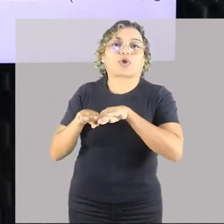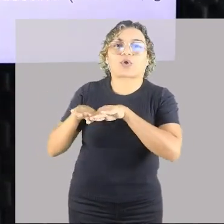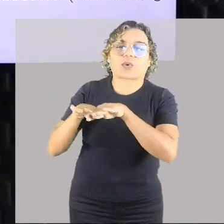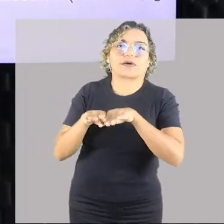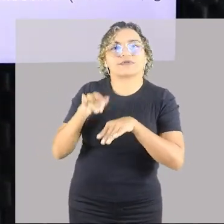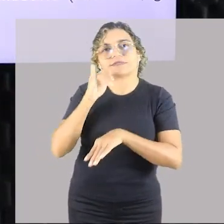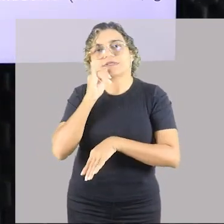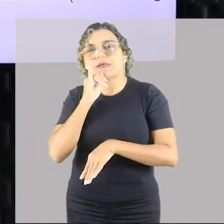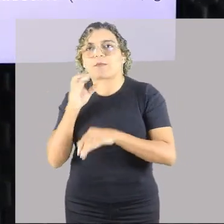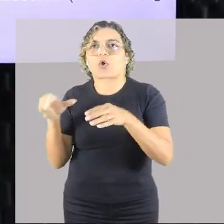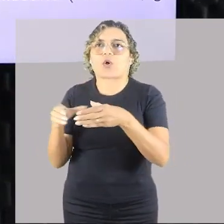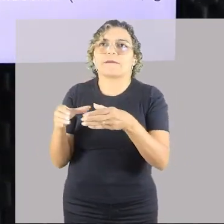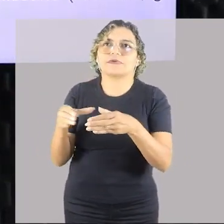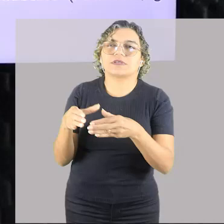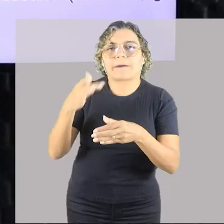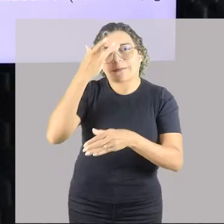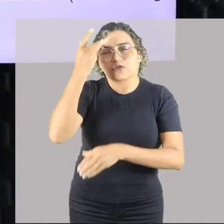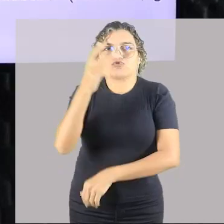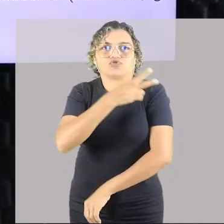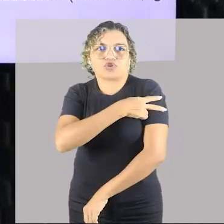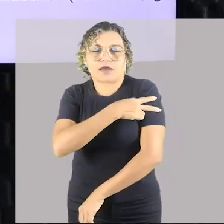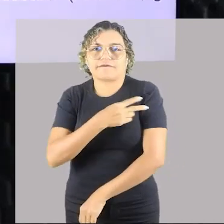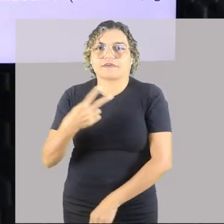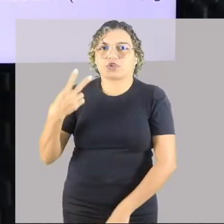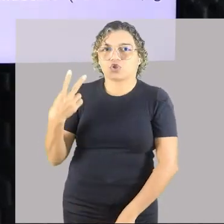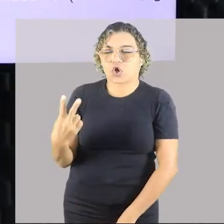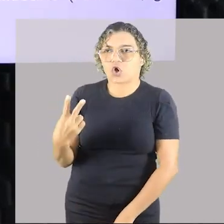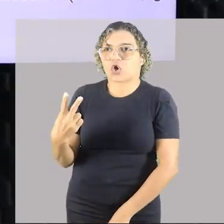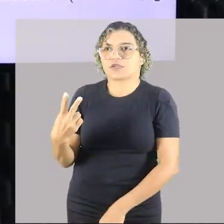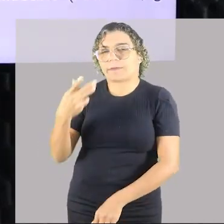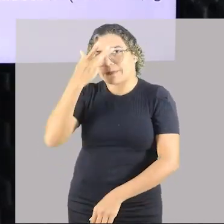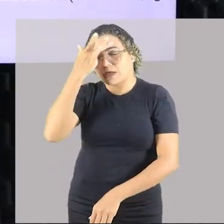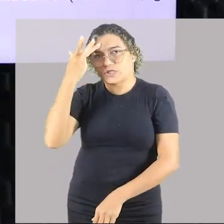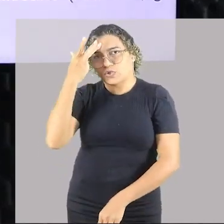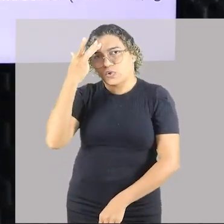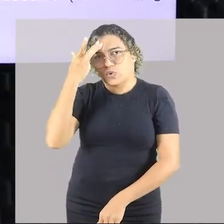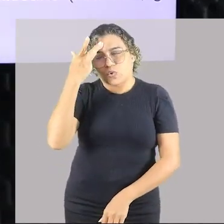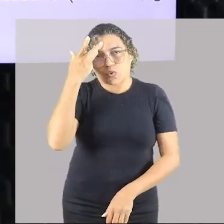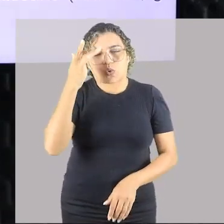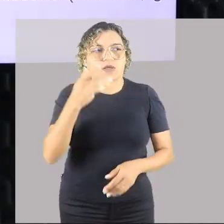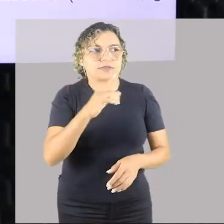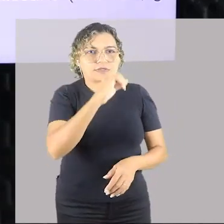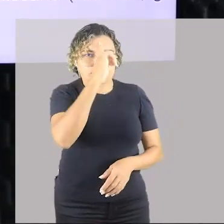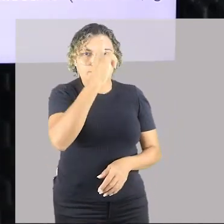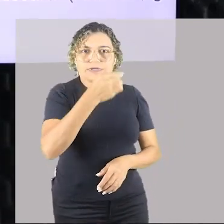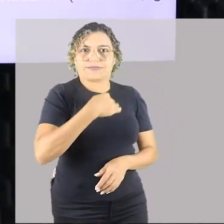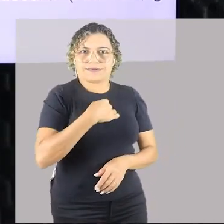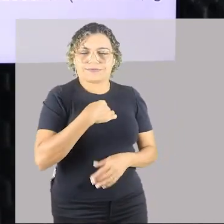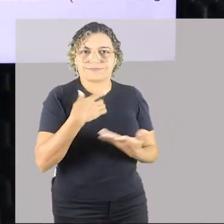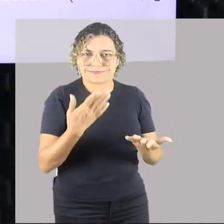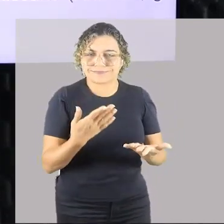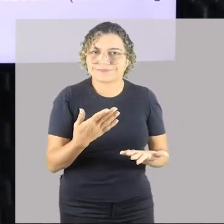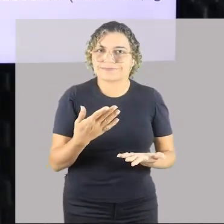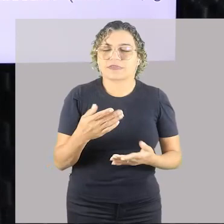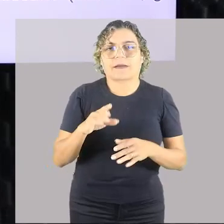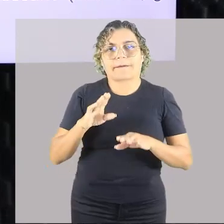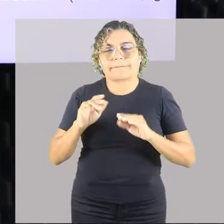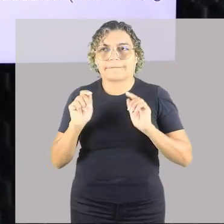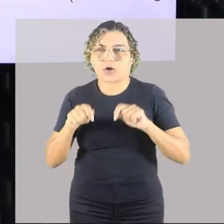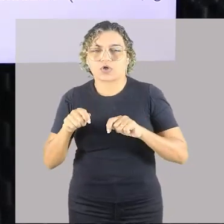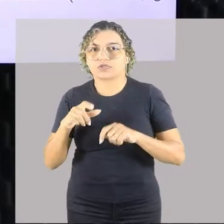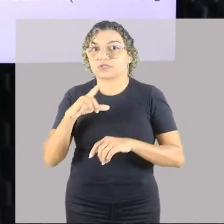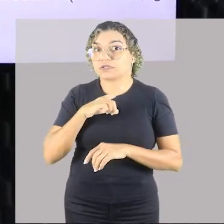hierarquia. Eu não posso ter numa comissão um chefe e 2 subordinados a esse chefe, a essa função. Porque